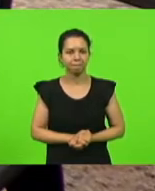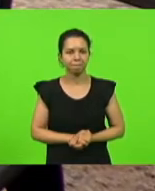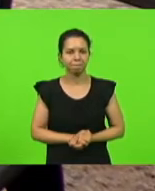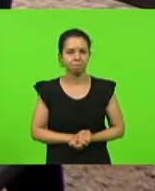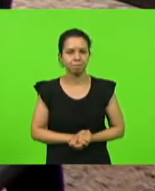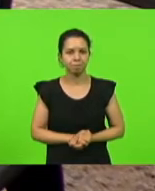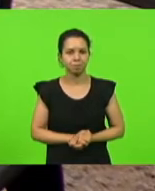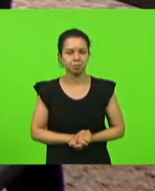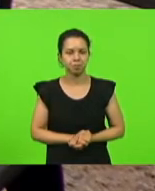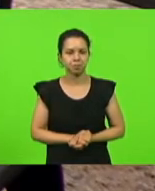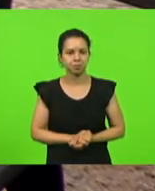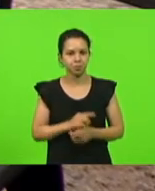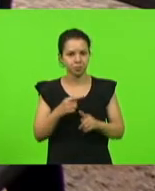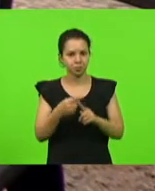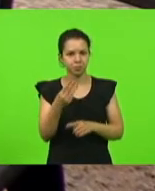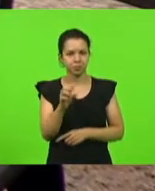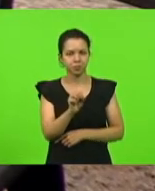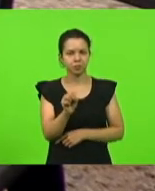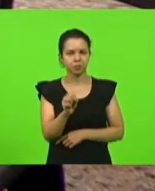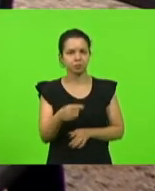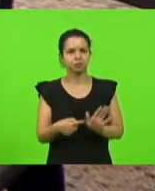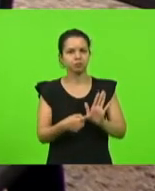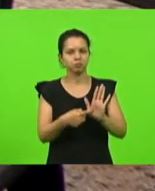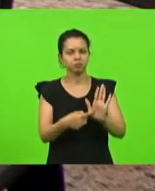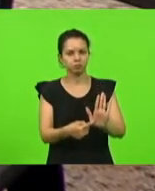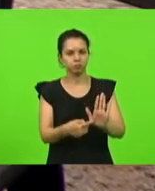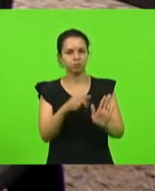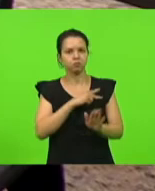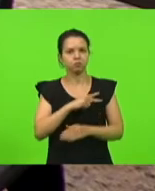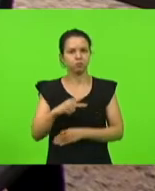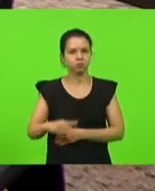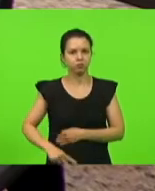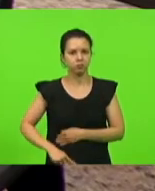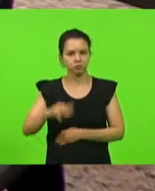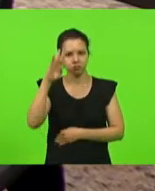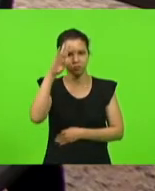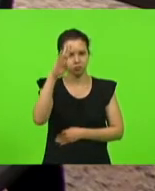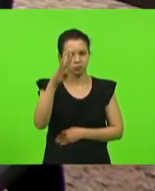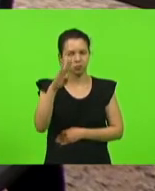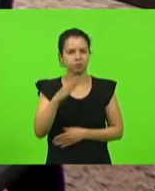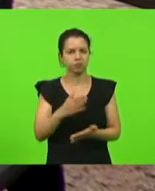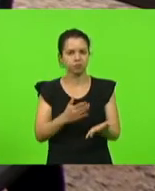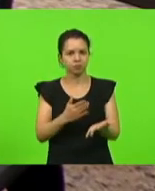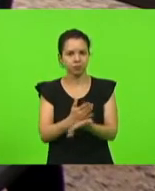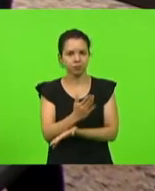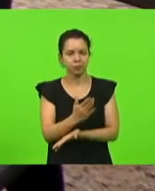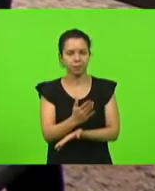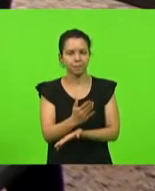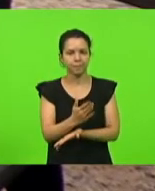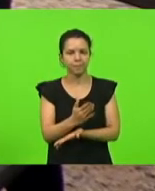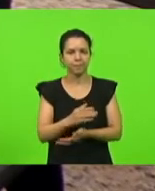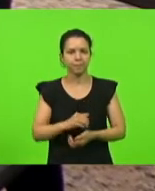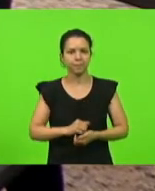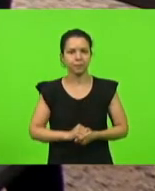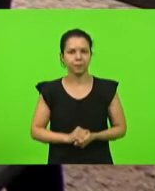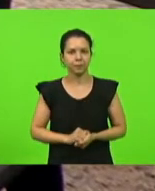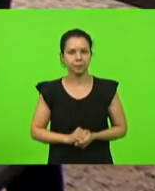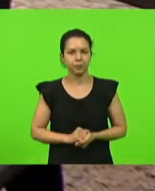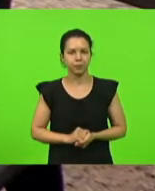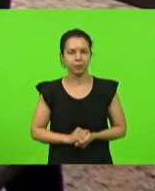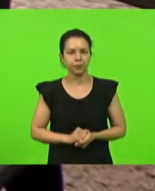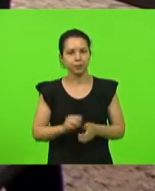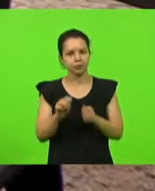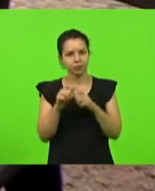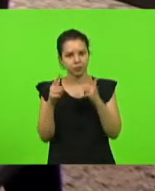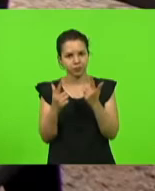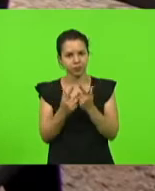Mais 30 segundos, deputados. Indicado pelo nosso presidente Jair Bolsonaro e aprovado pelas casas